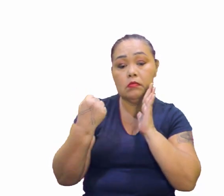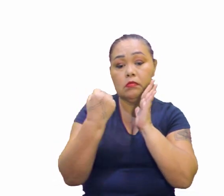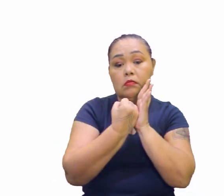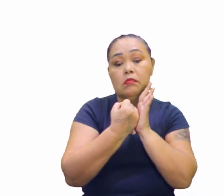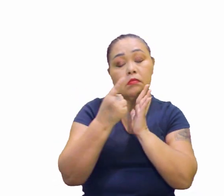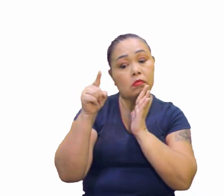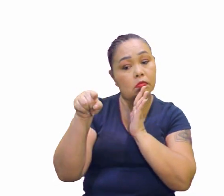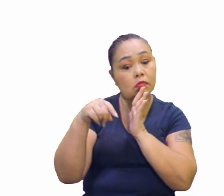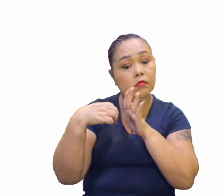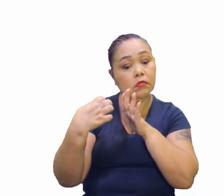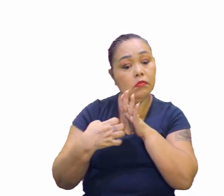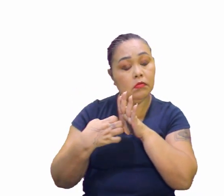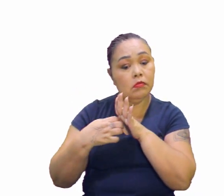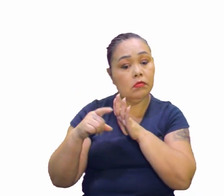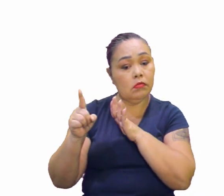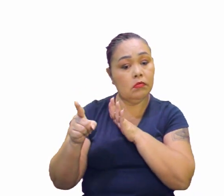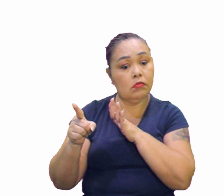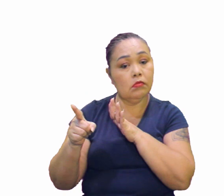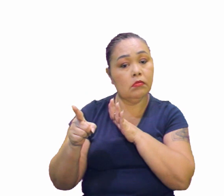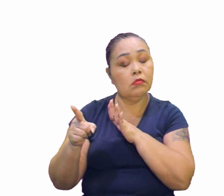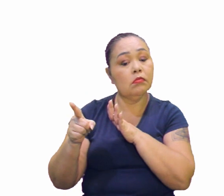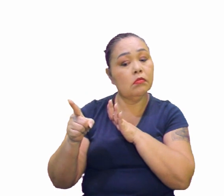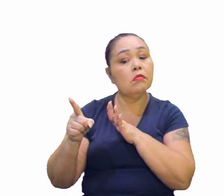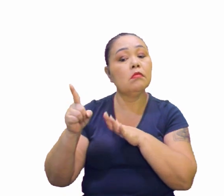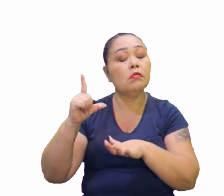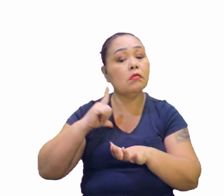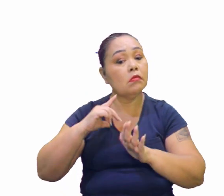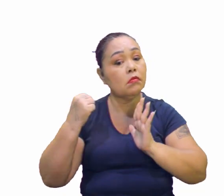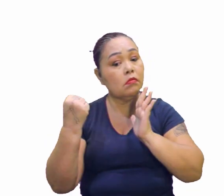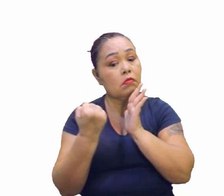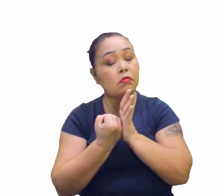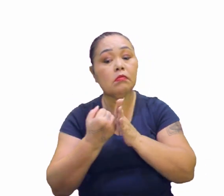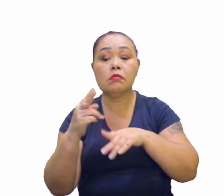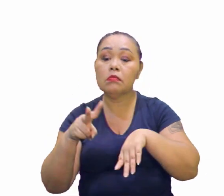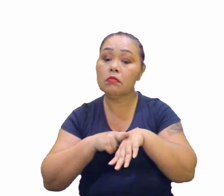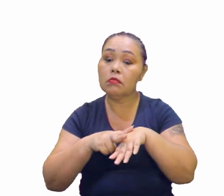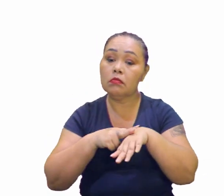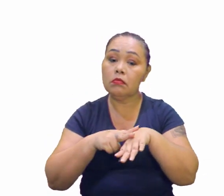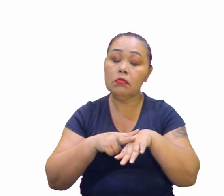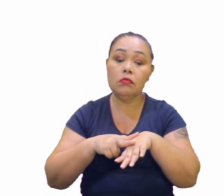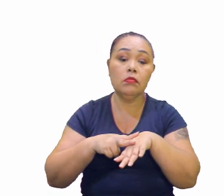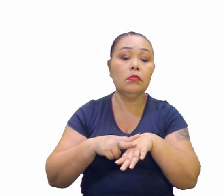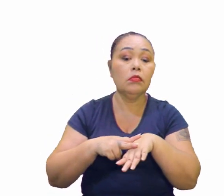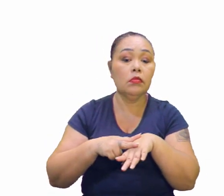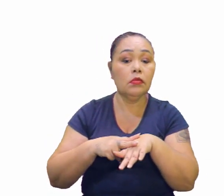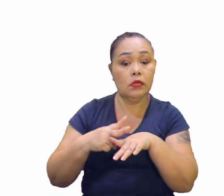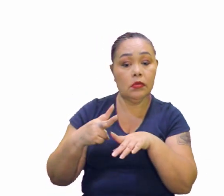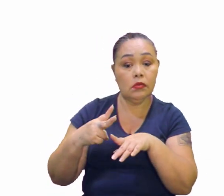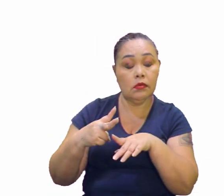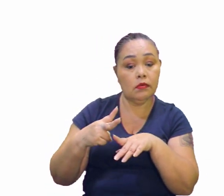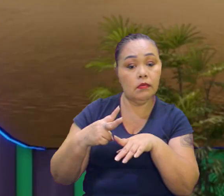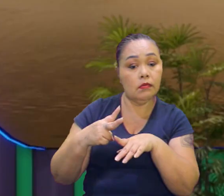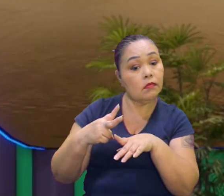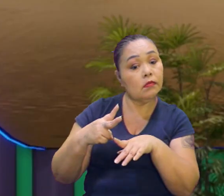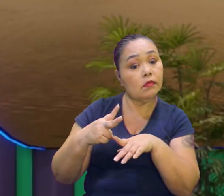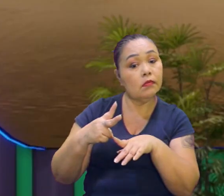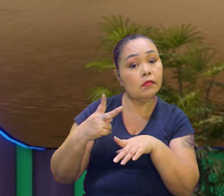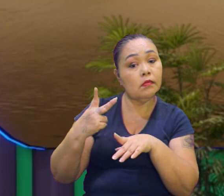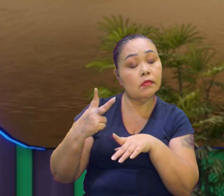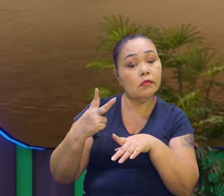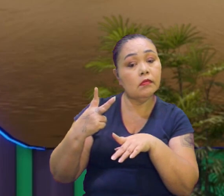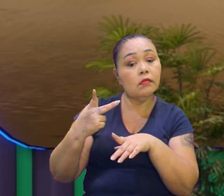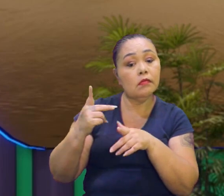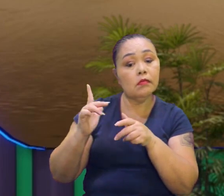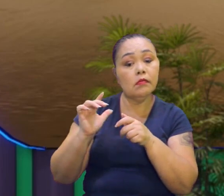estão dizendo assim, olha, esta empresa está com esse selo verde, esse carimbo, vamos lá, meu diretor? Então,